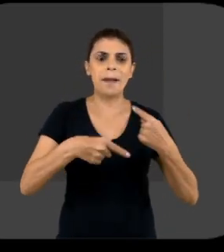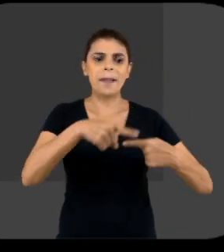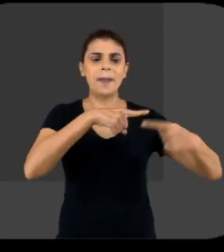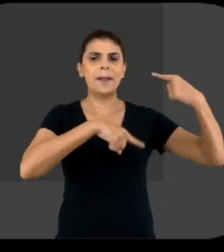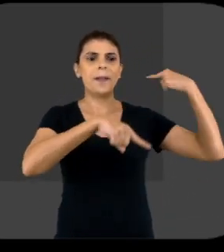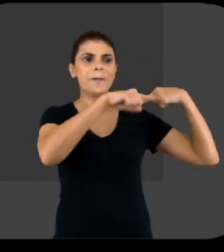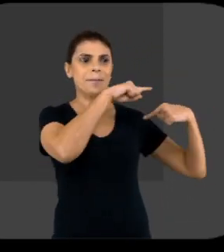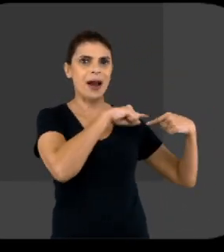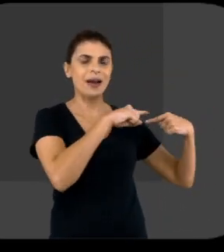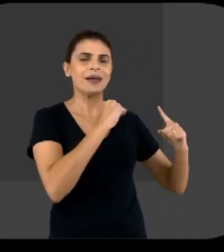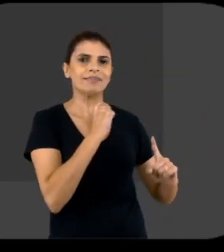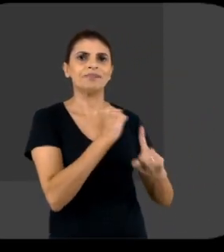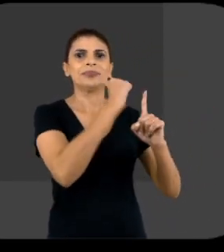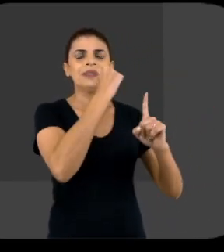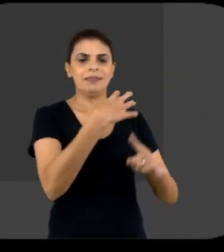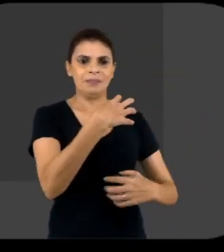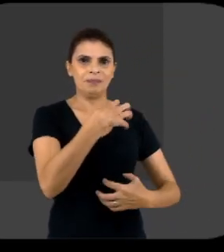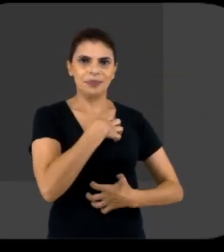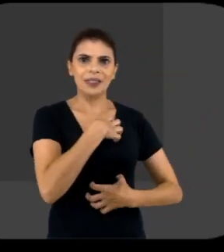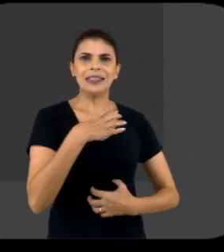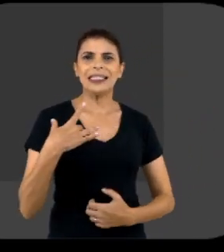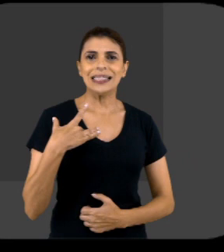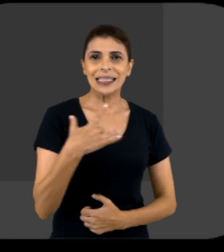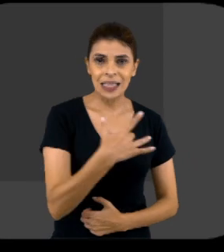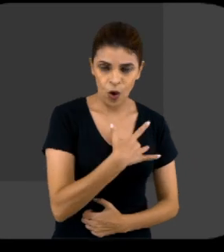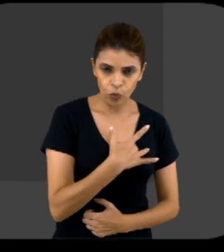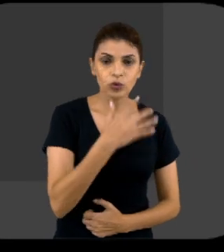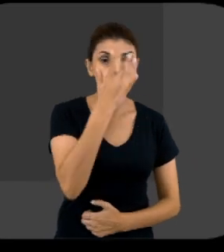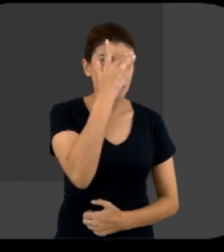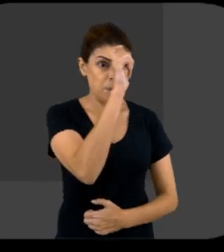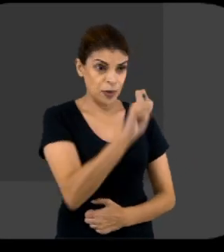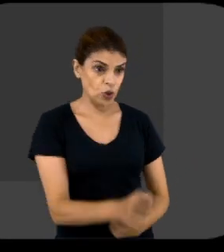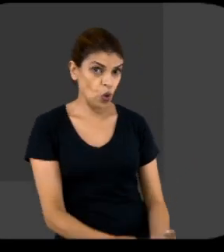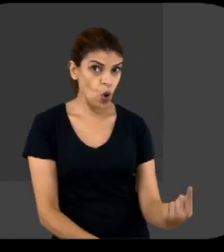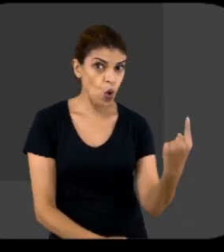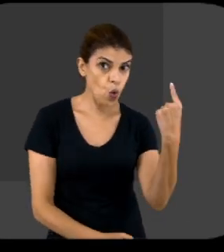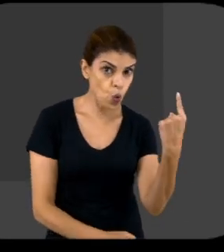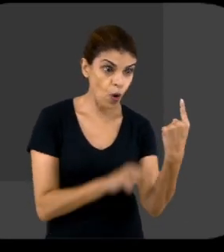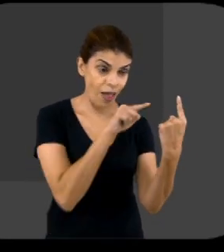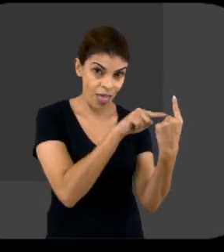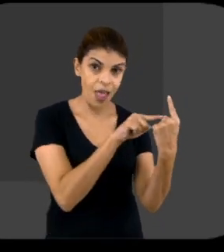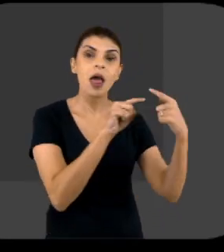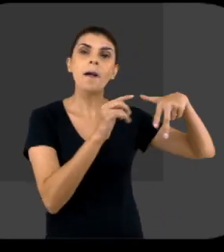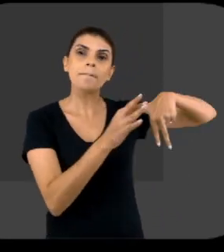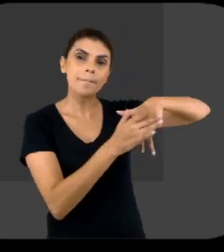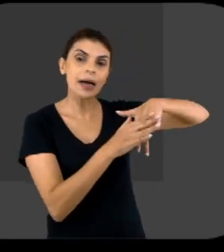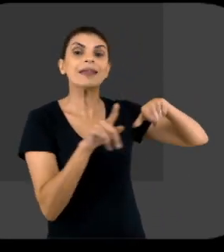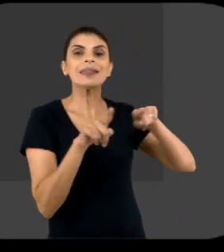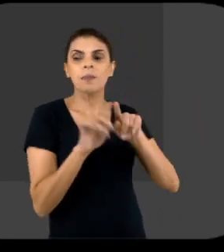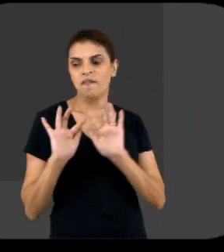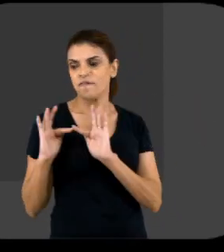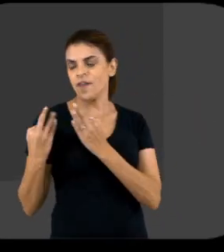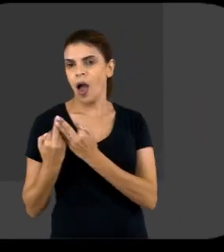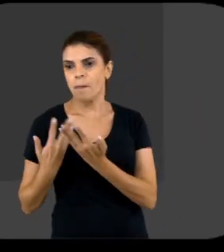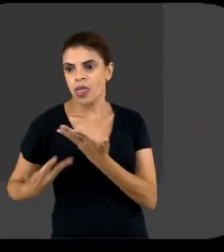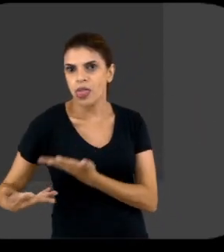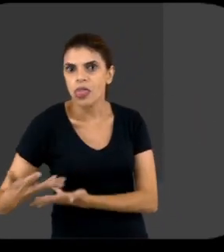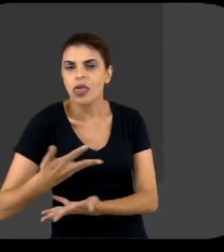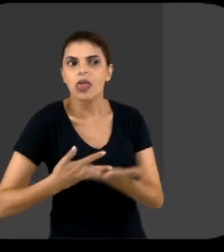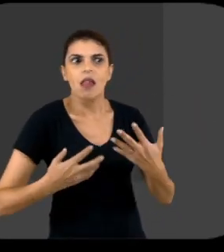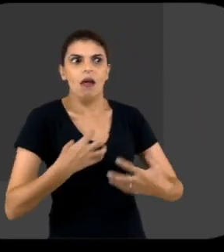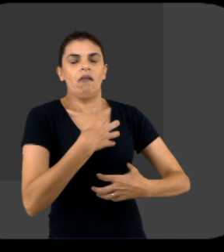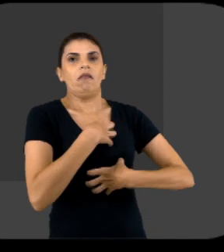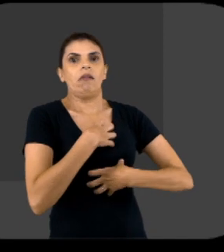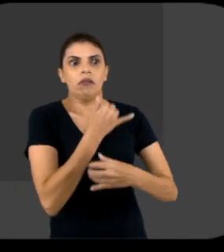diretamente a saúde não só de uma pessoa ou paciente, mas de todos os envolvidos, a família